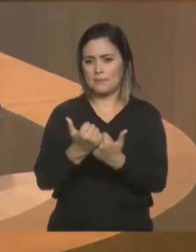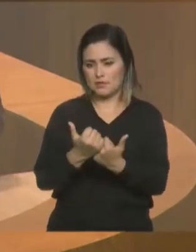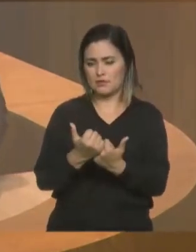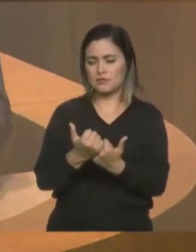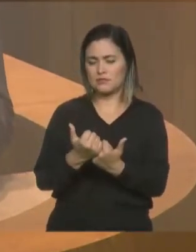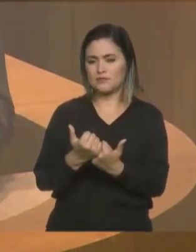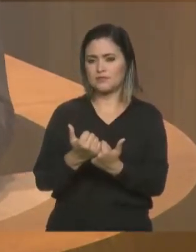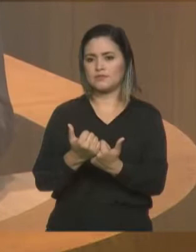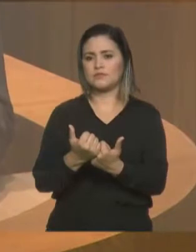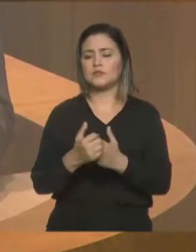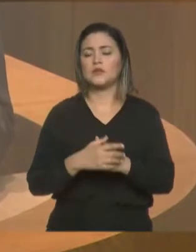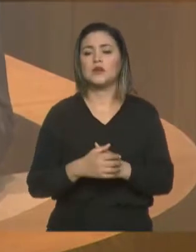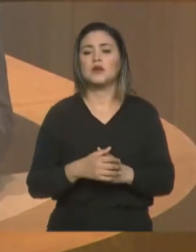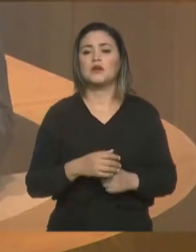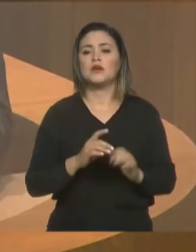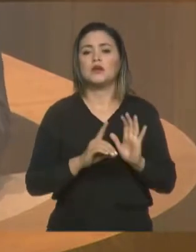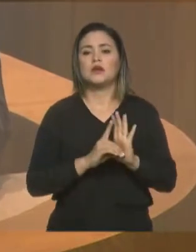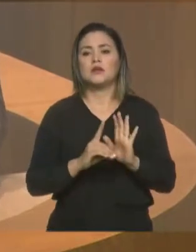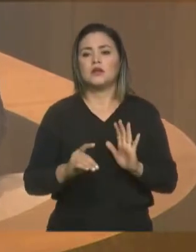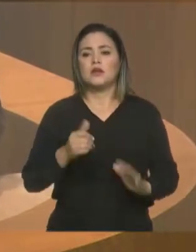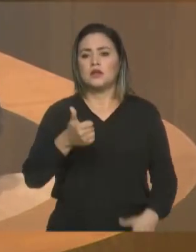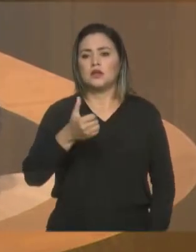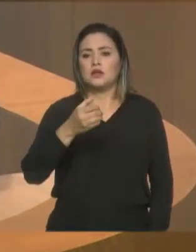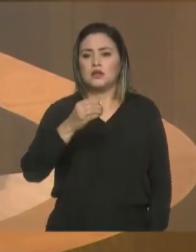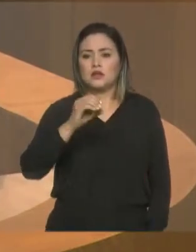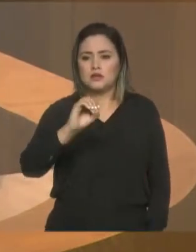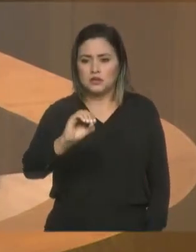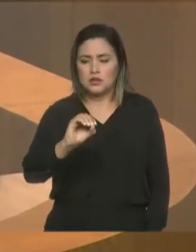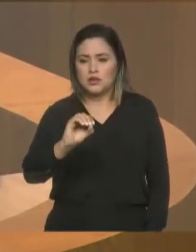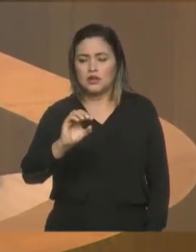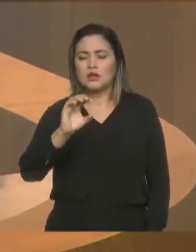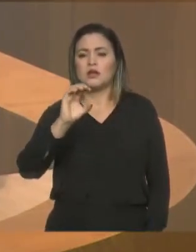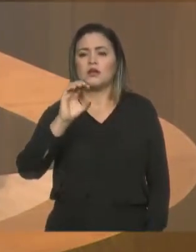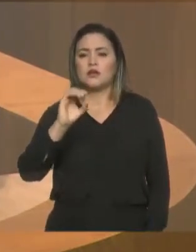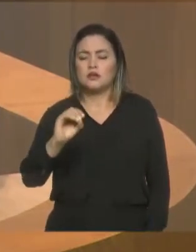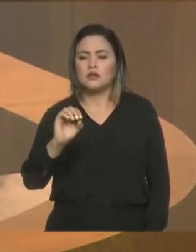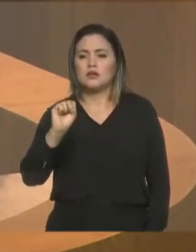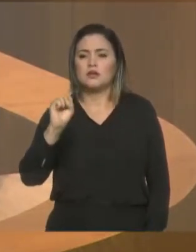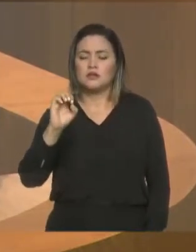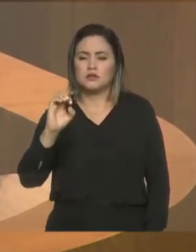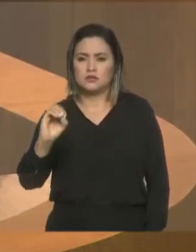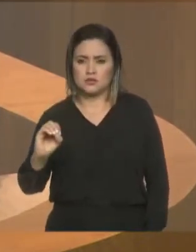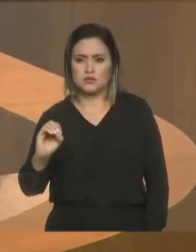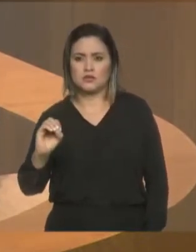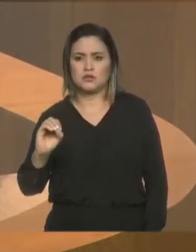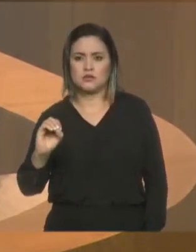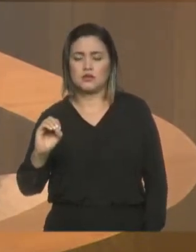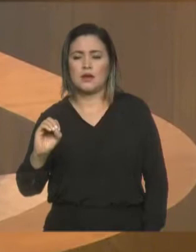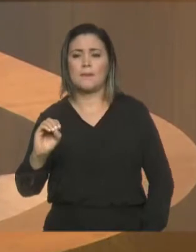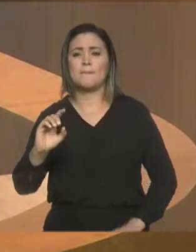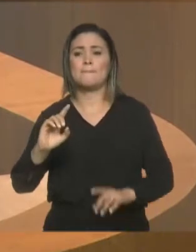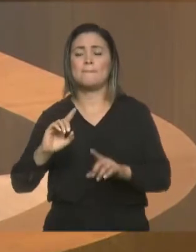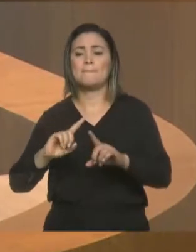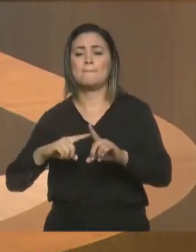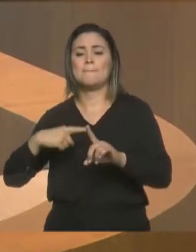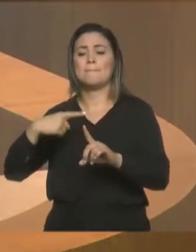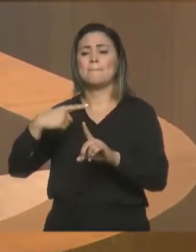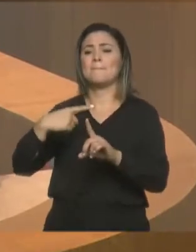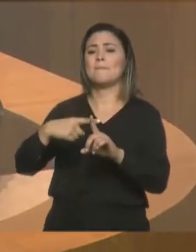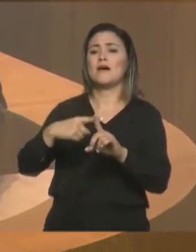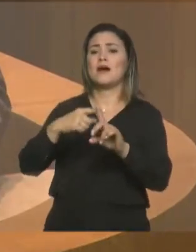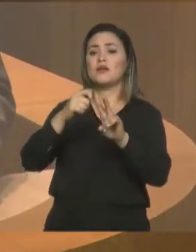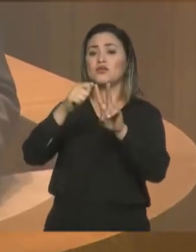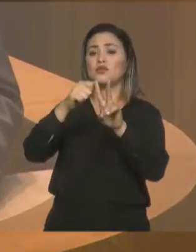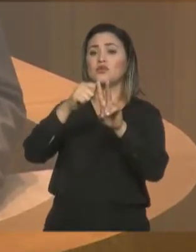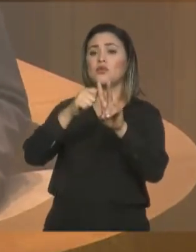10.080, prorrogando por mais 2 meses o seguro-defesa dos pescadores